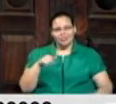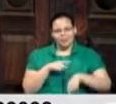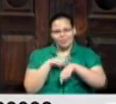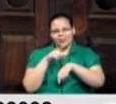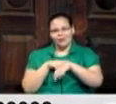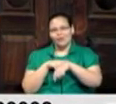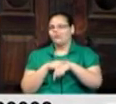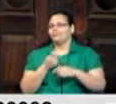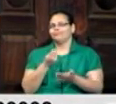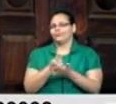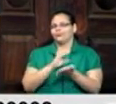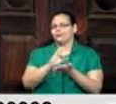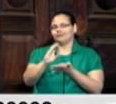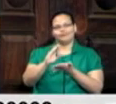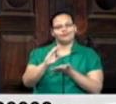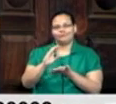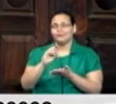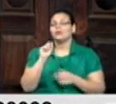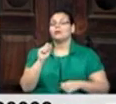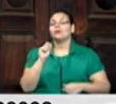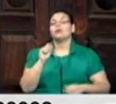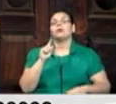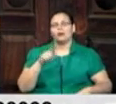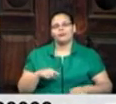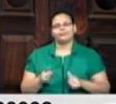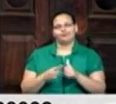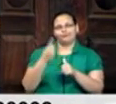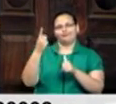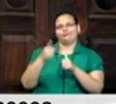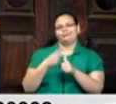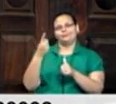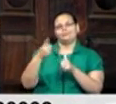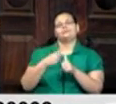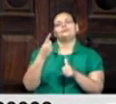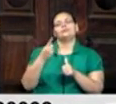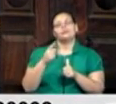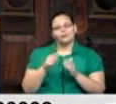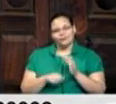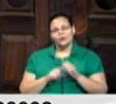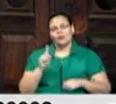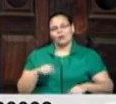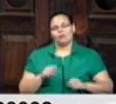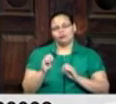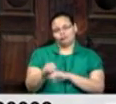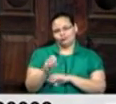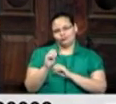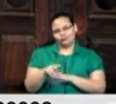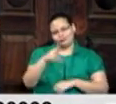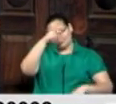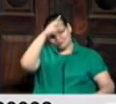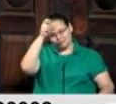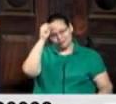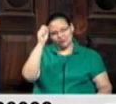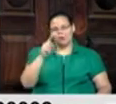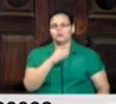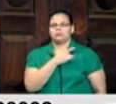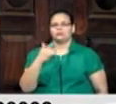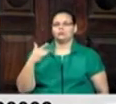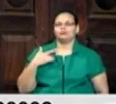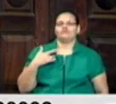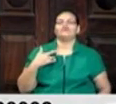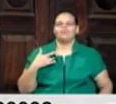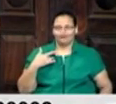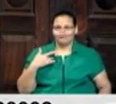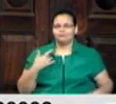de pagar a conta, quem paga primeiro é a educação pública e a saúde pública.